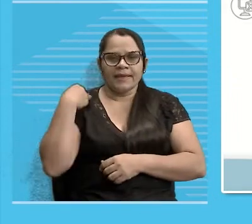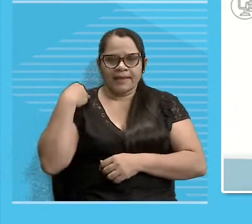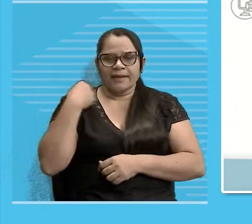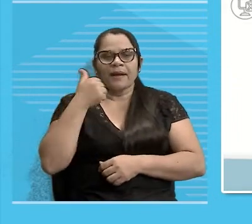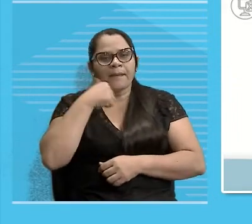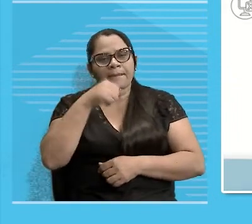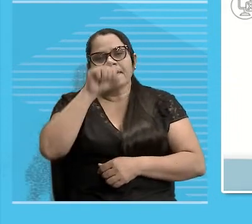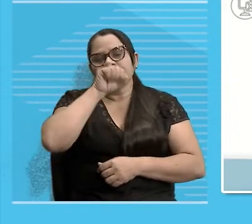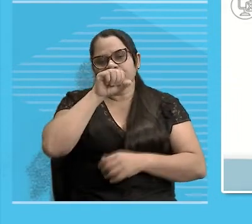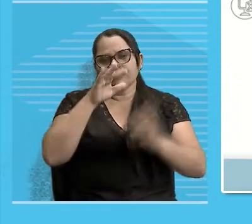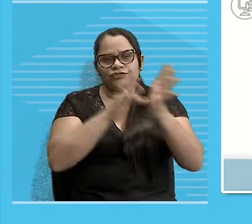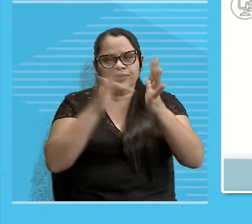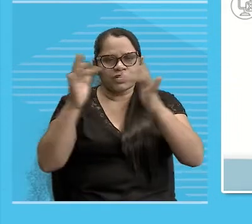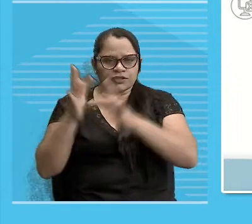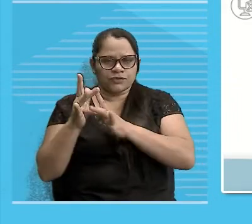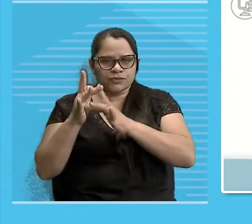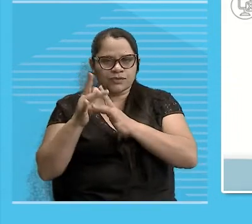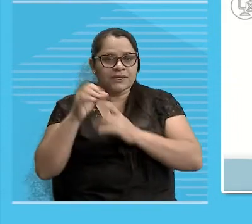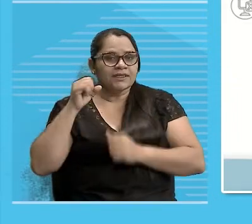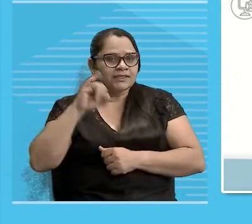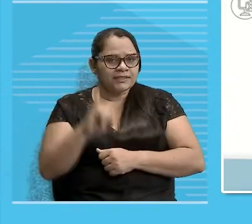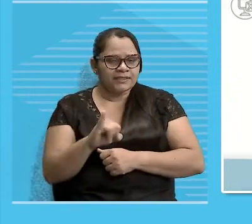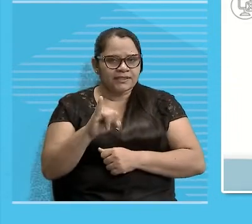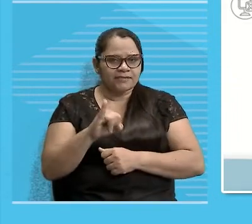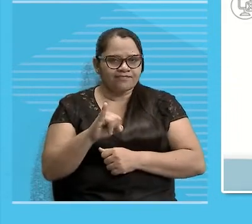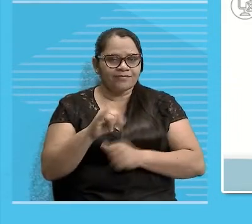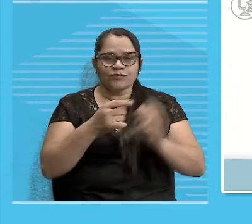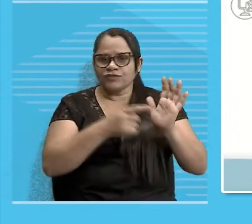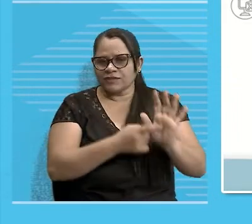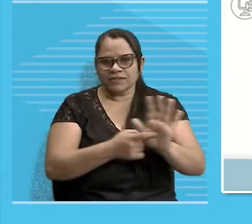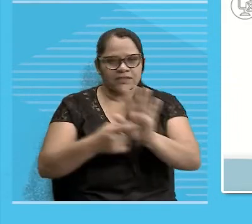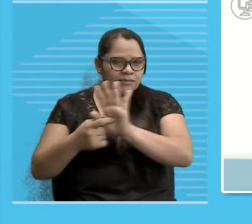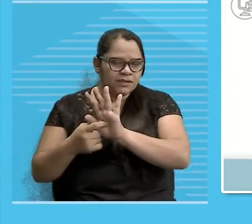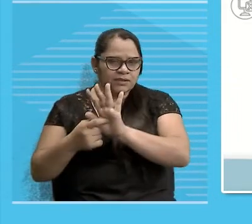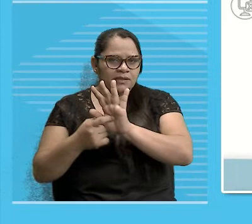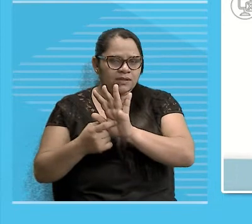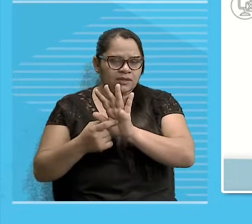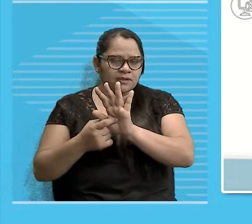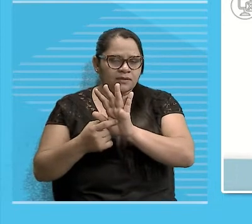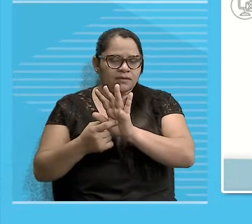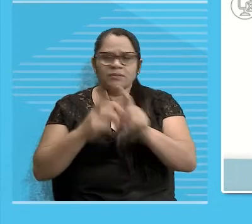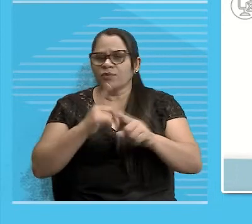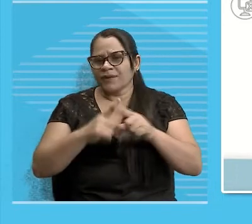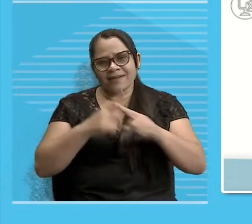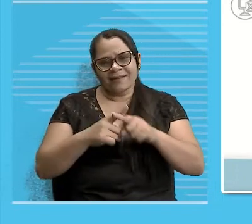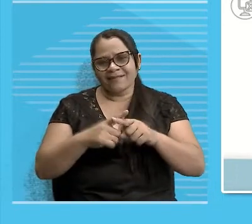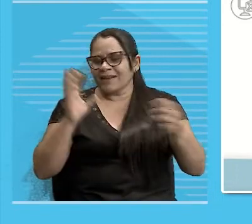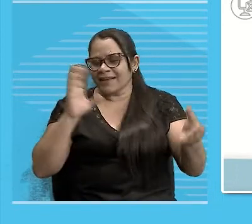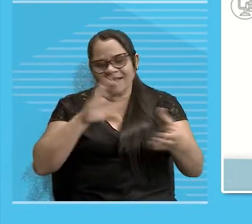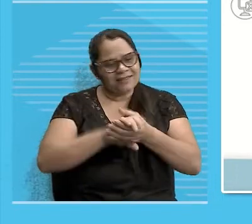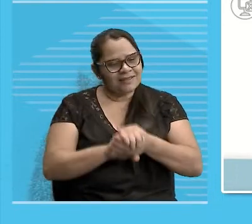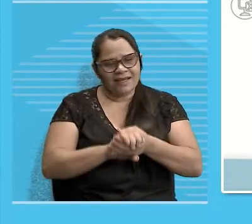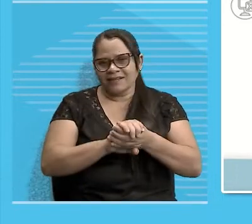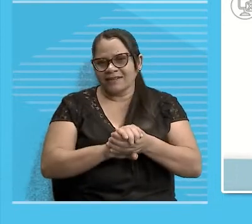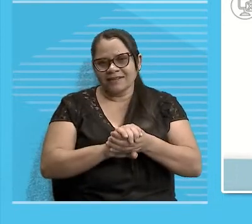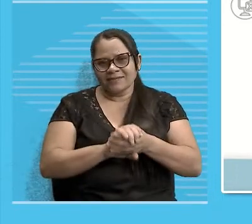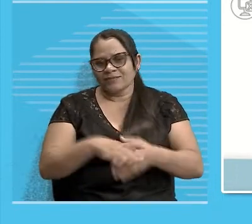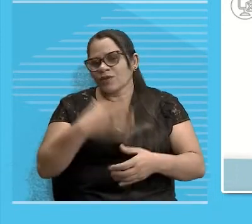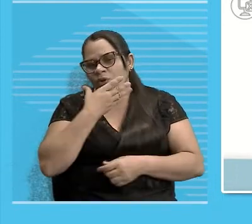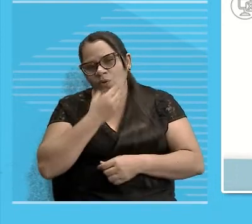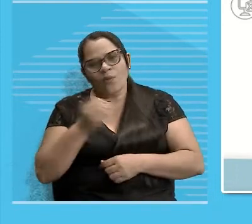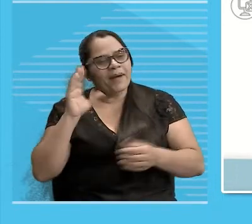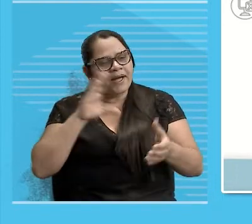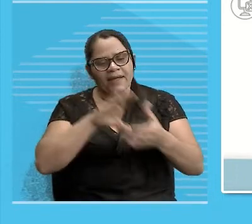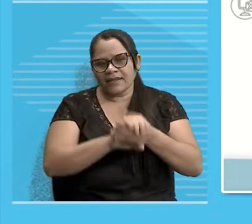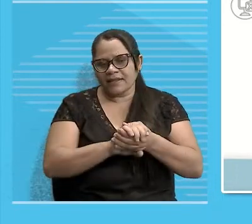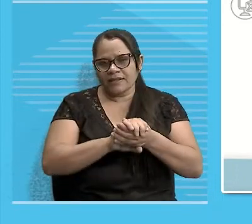se não tivesse aparecido esse anjo, ela seria apedrejada, porque ela não era casada com José. E a lei,